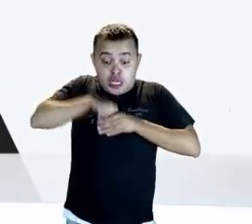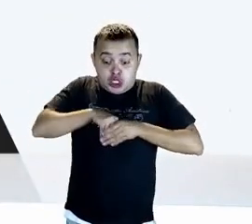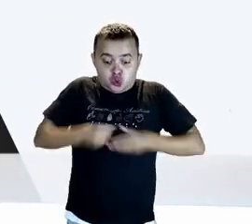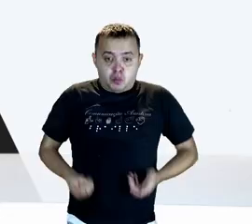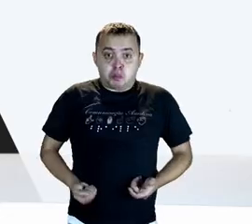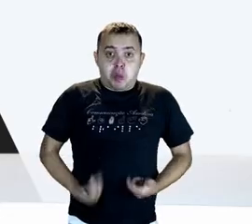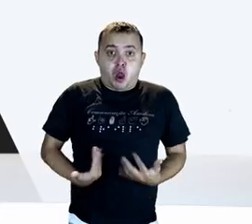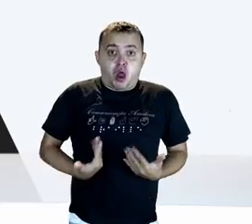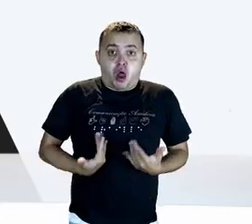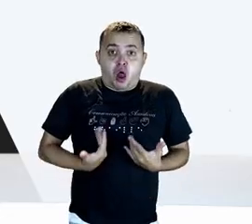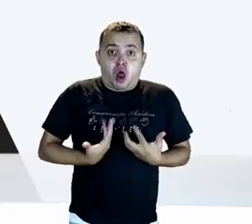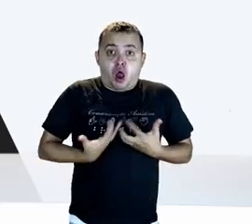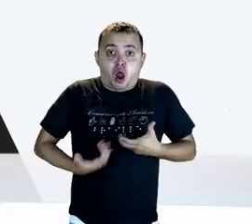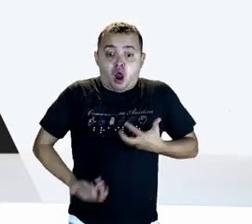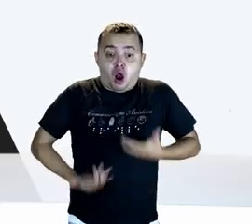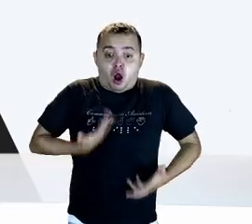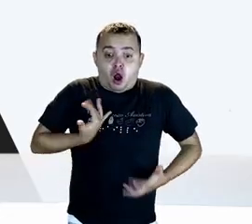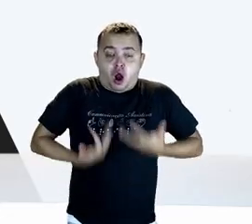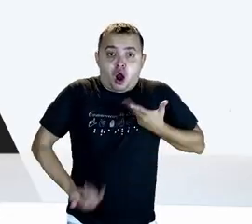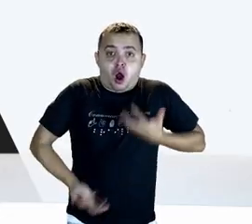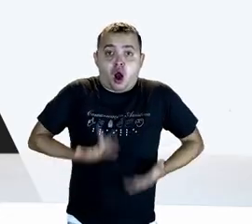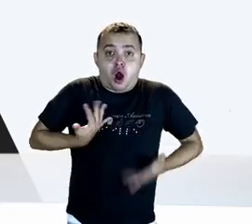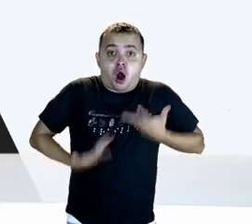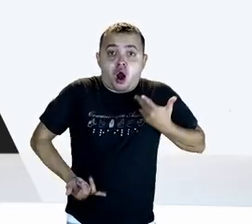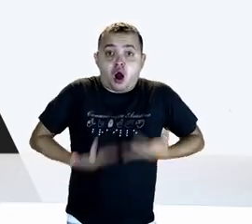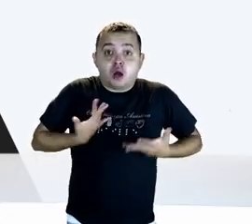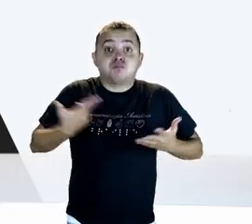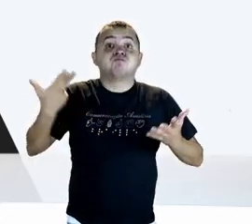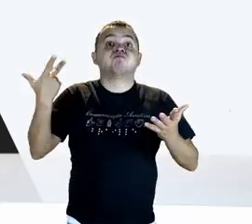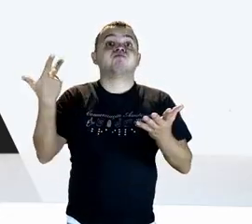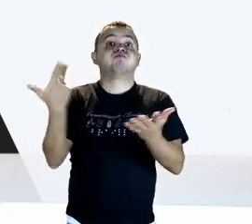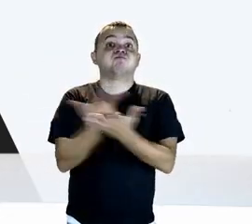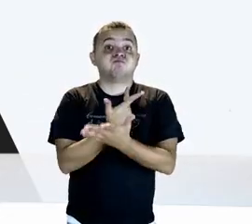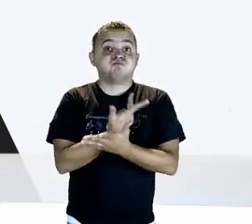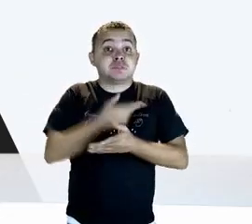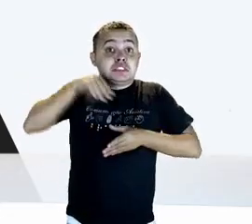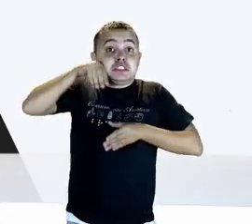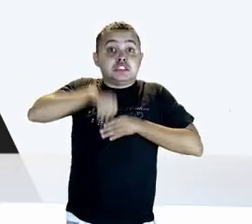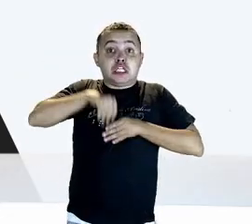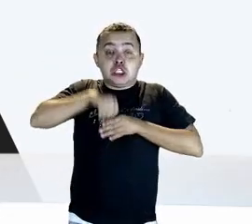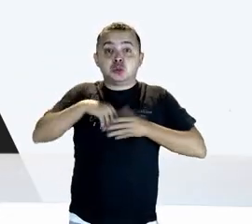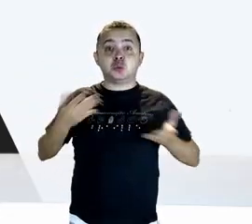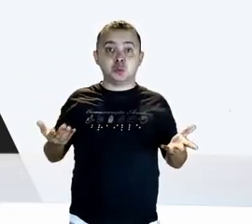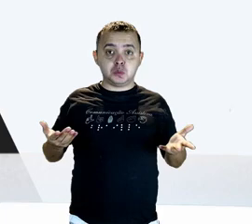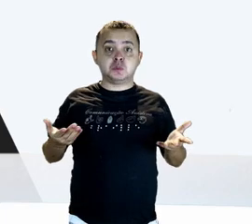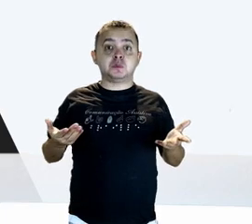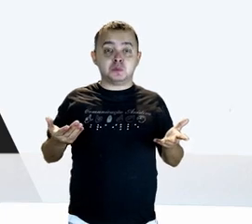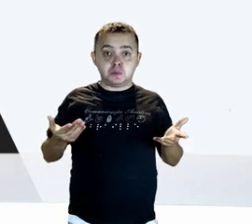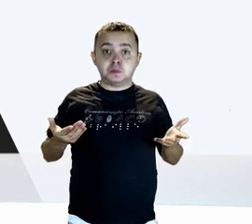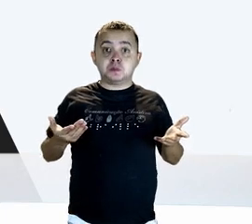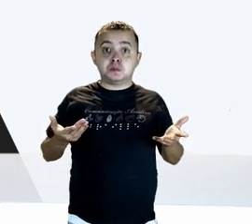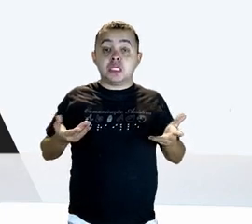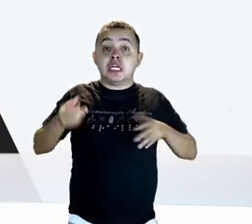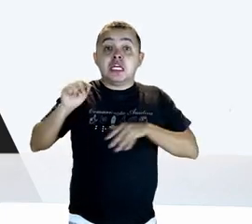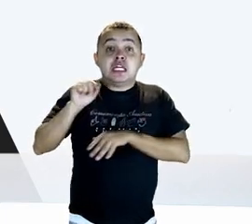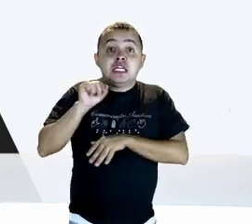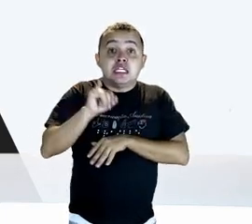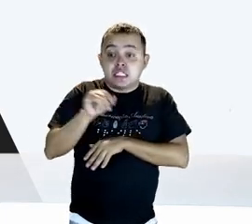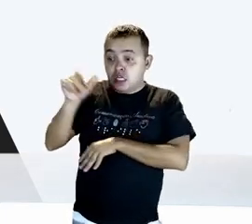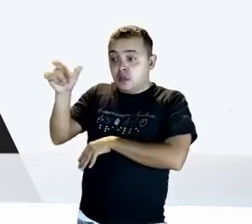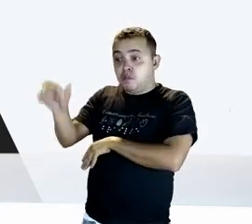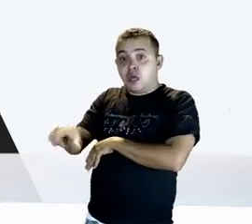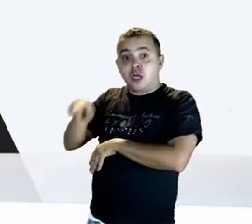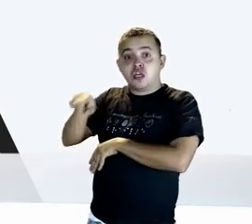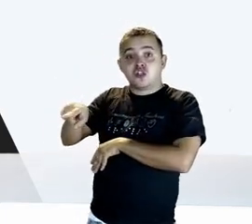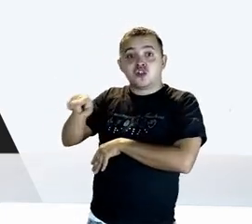também. Perfeito? E, principalmente, pode agravar a situação caso o